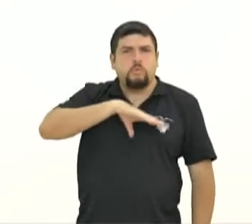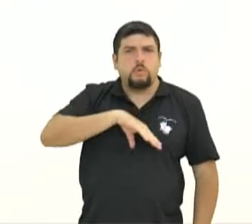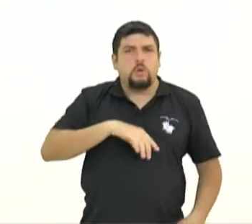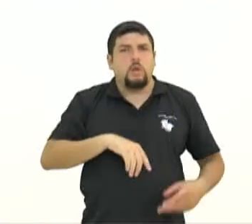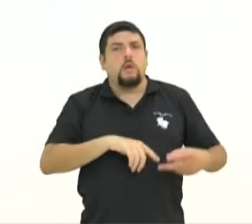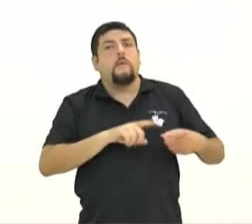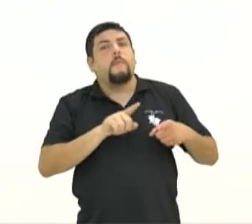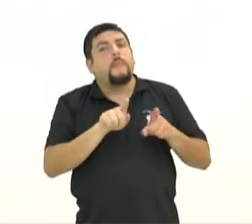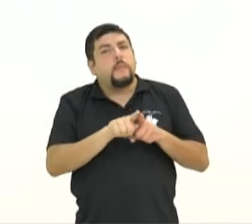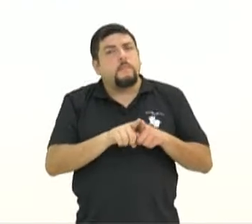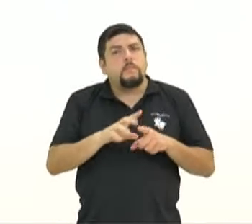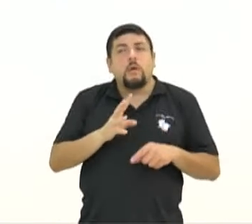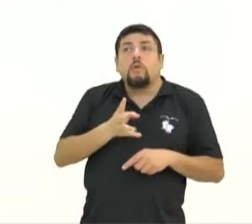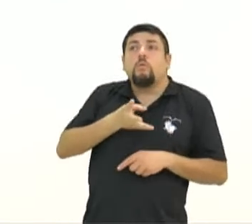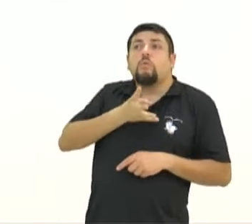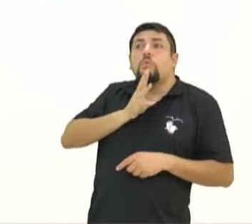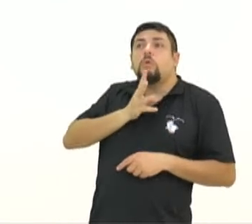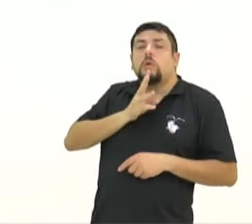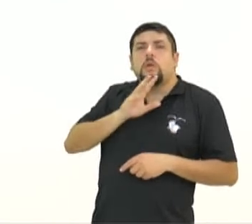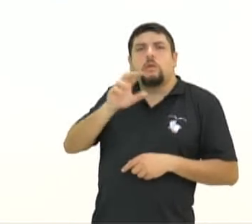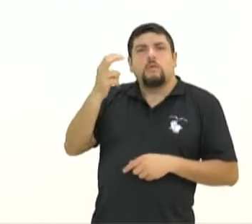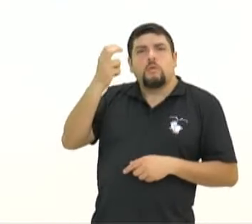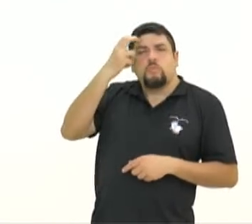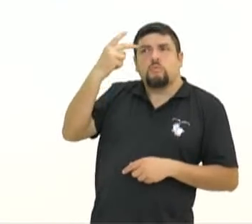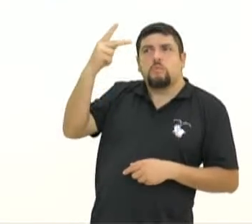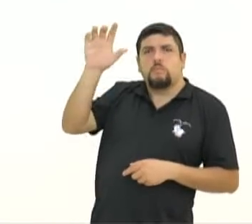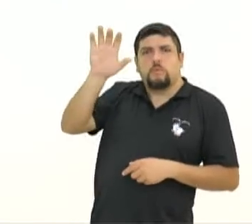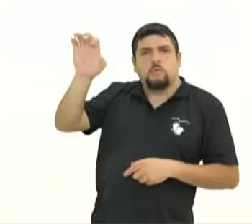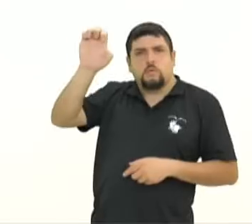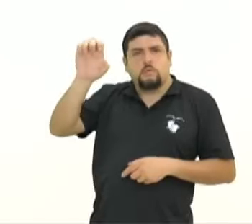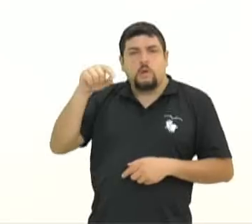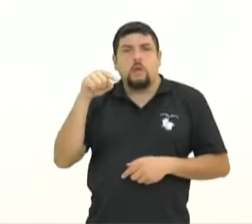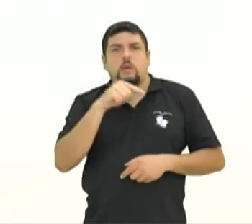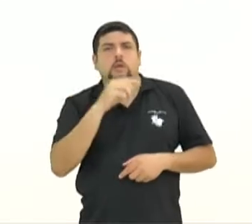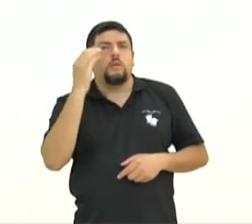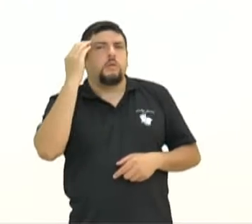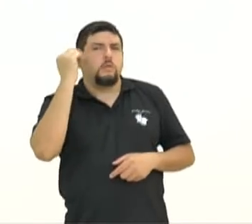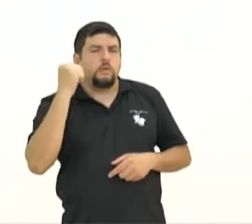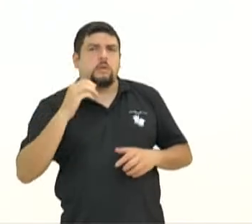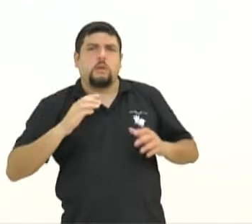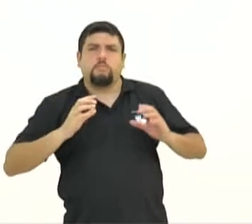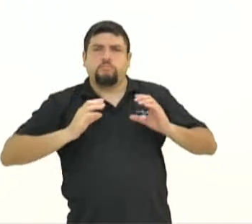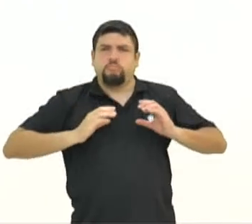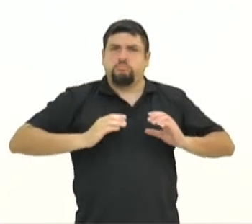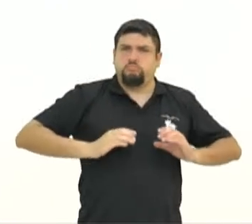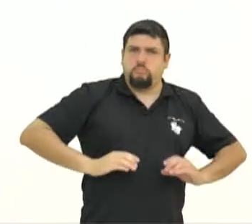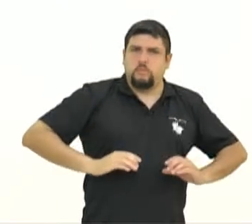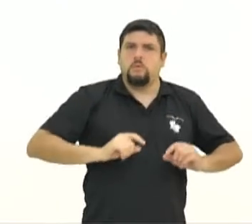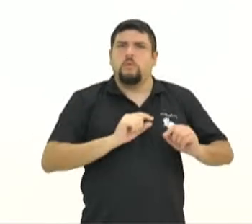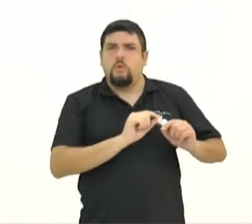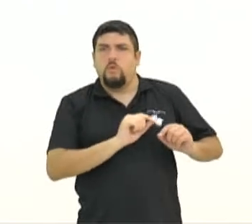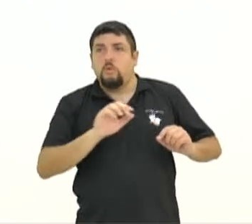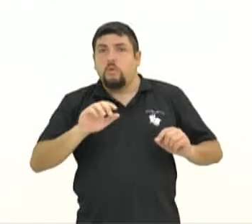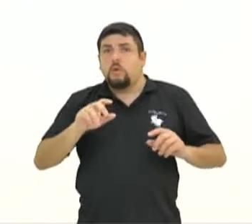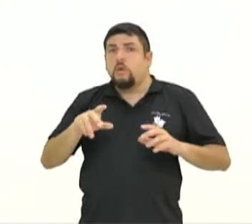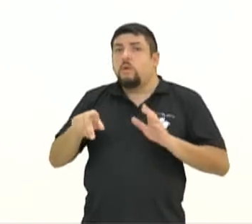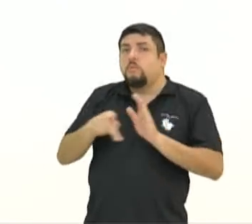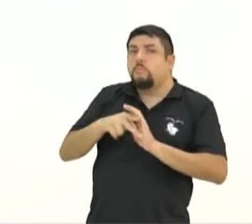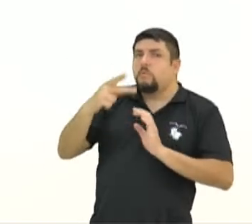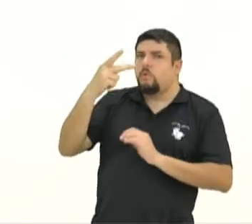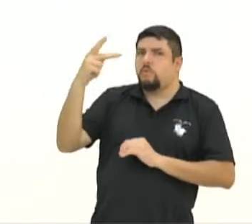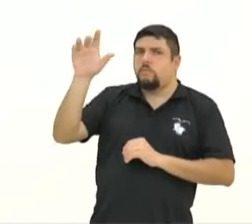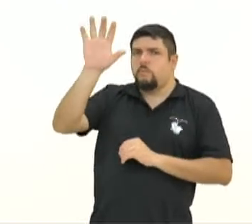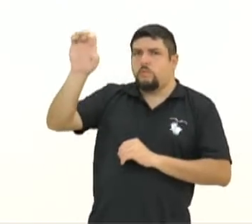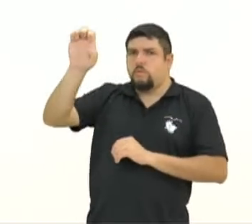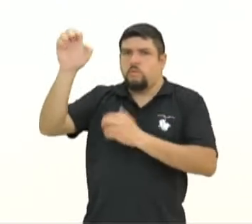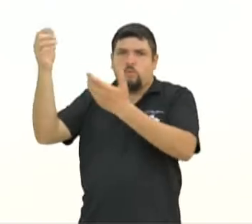dominavam alguns códigos de conduta, algumas normas de comportamento que os europeus haviam trazido aqui para o Brasil, e o